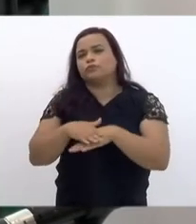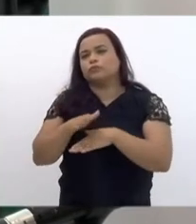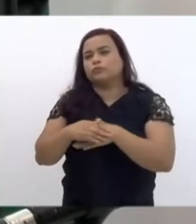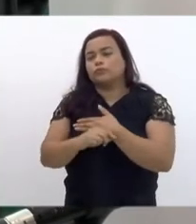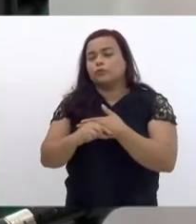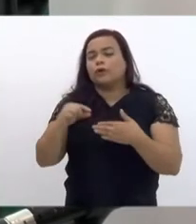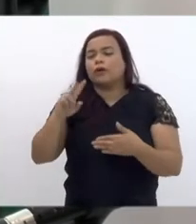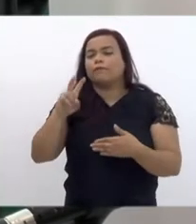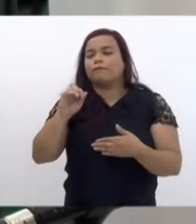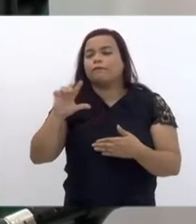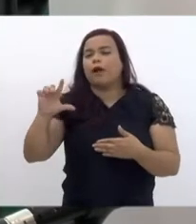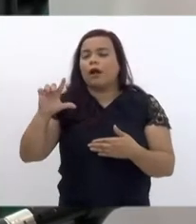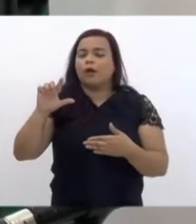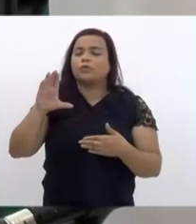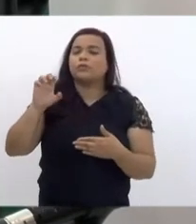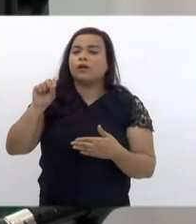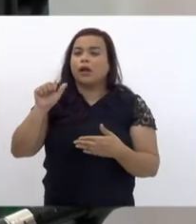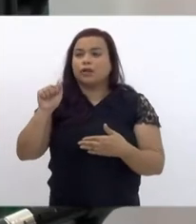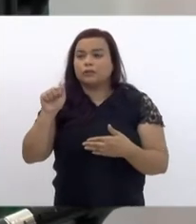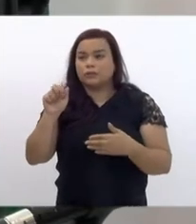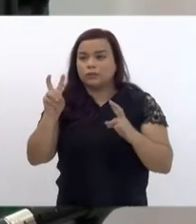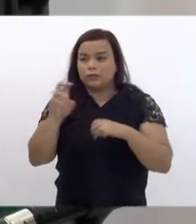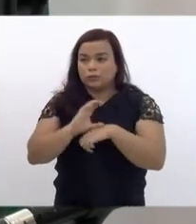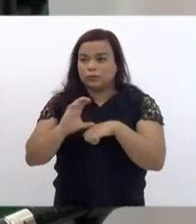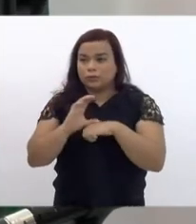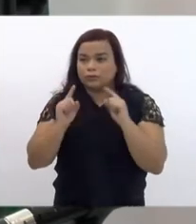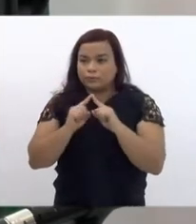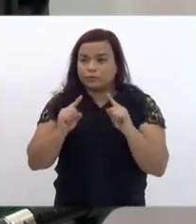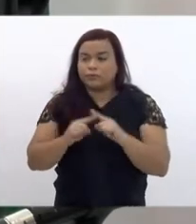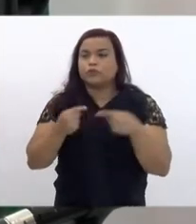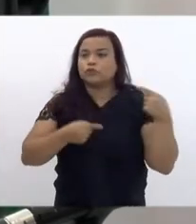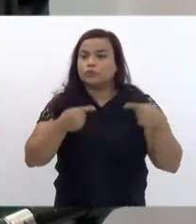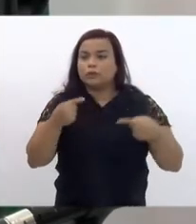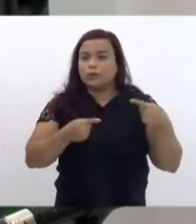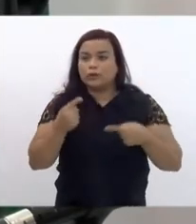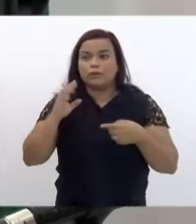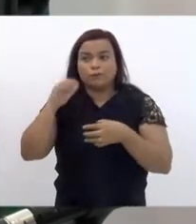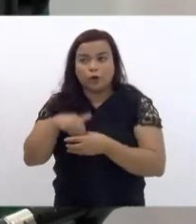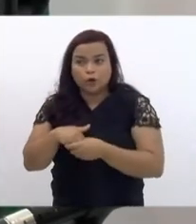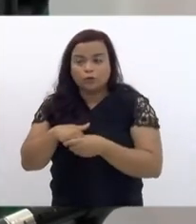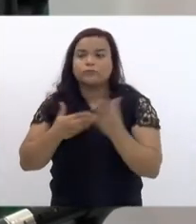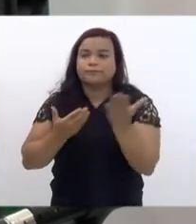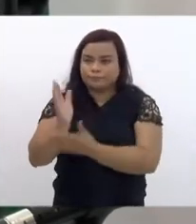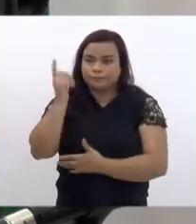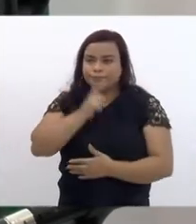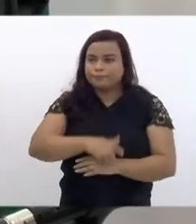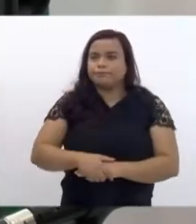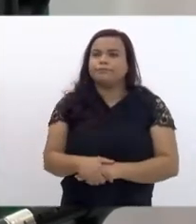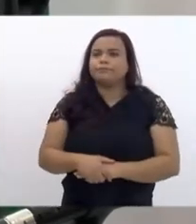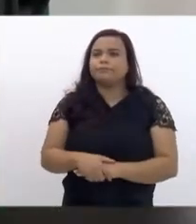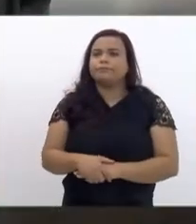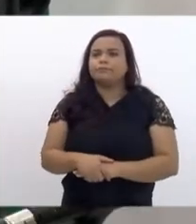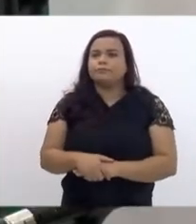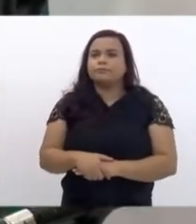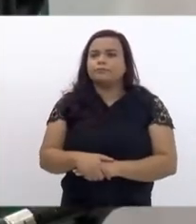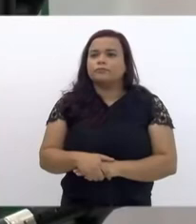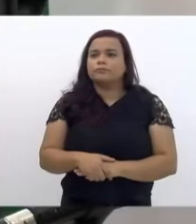constitucionalidade. Em discussão... Em votação, aprovado.